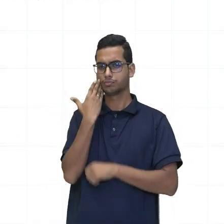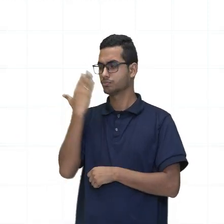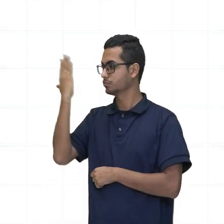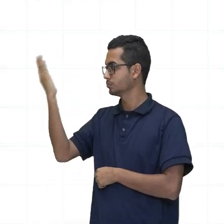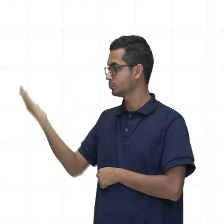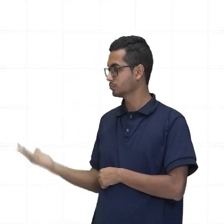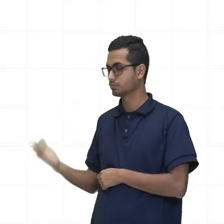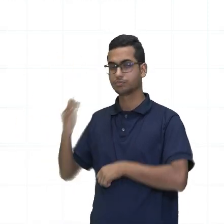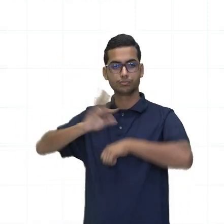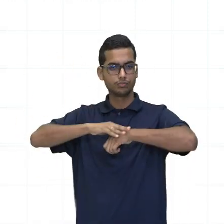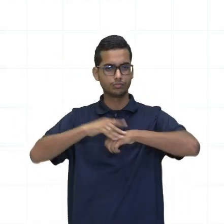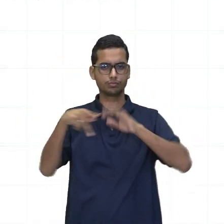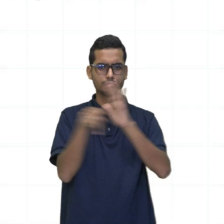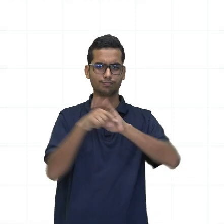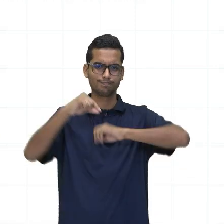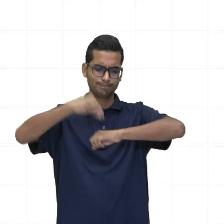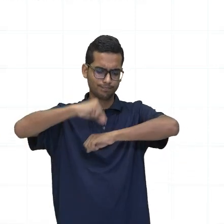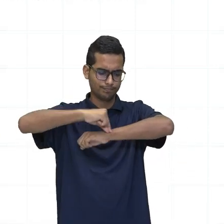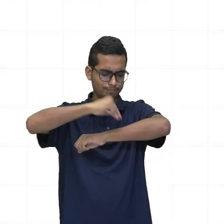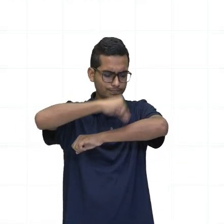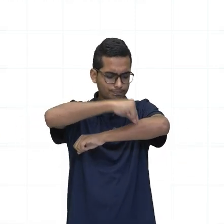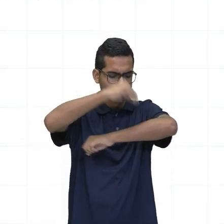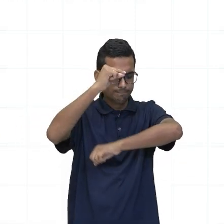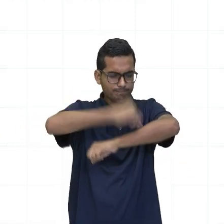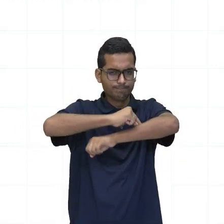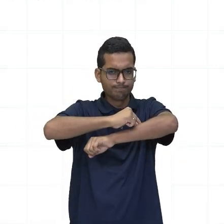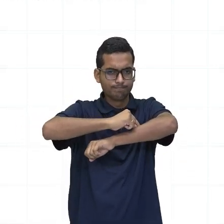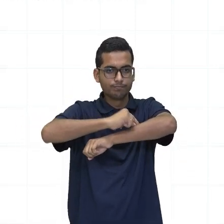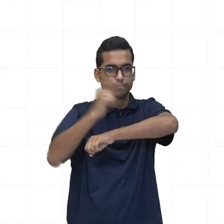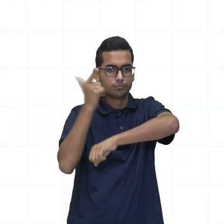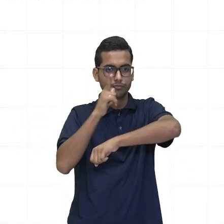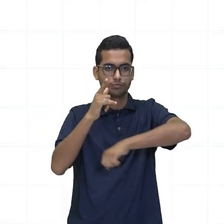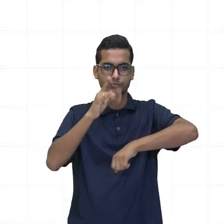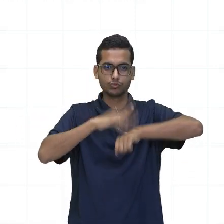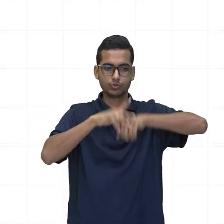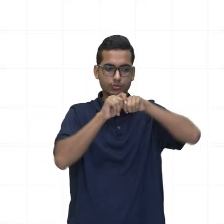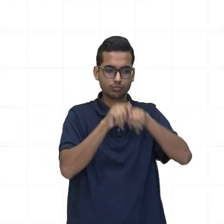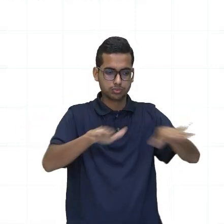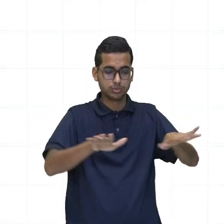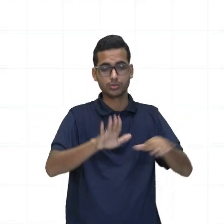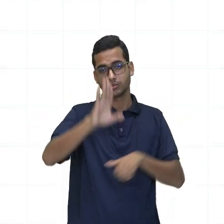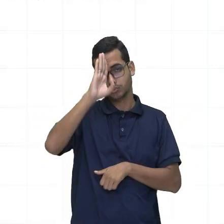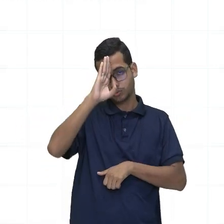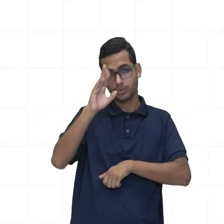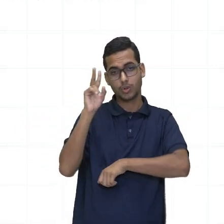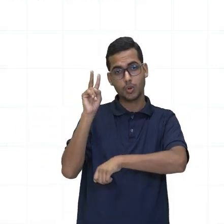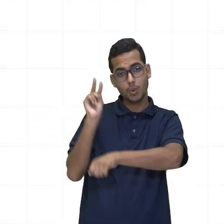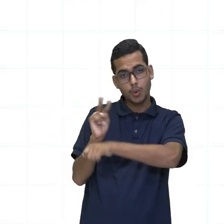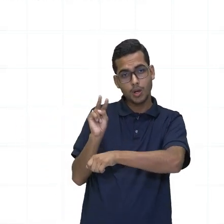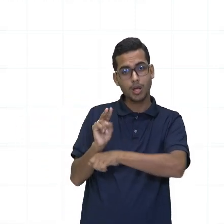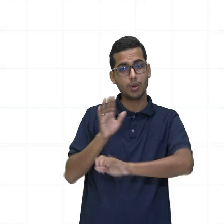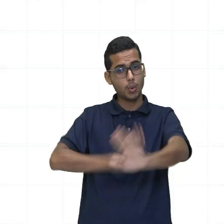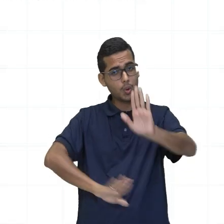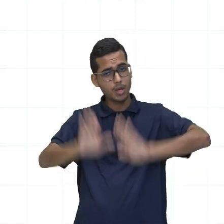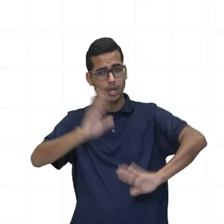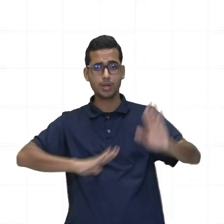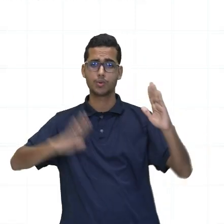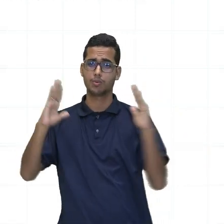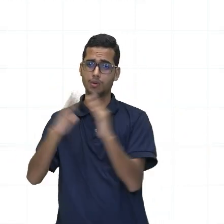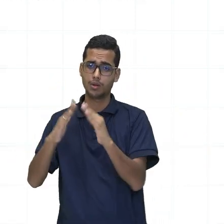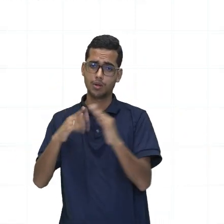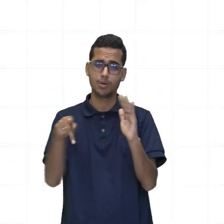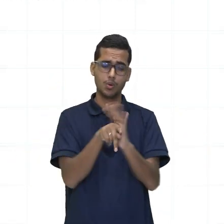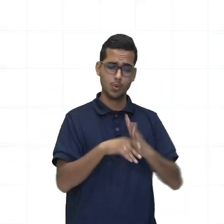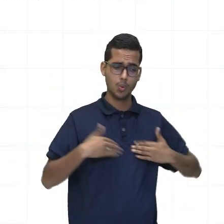transmitidas aí por carrapatos e é necessário a gente ter um cuidado, né? Principalmente na nossa casa, com os nossos animais, né? Sempre verificar se eles